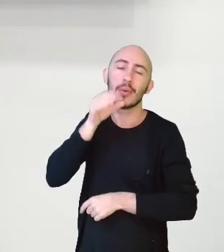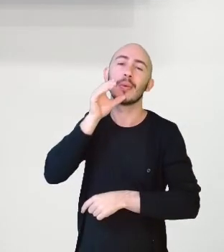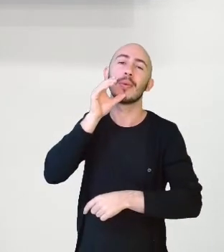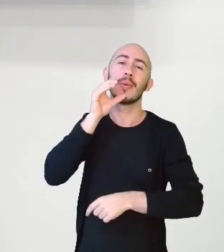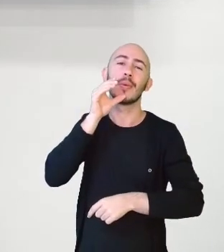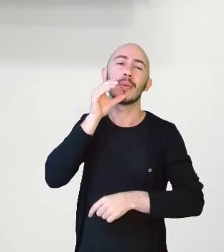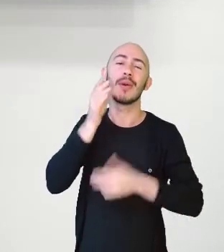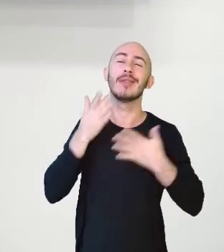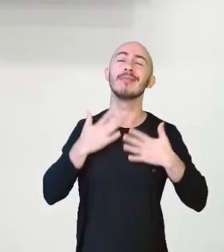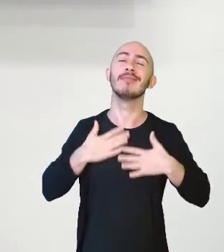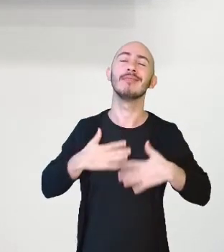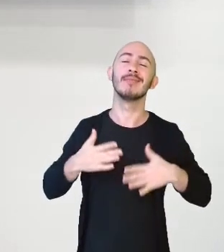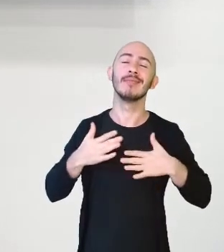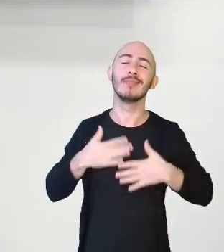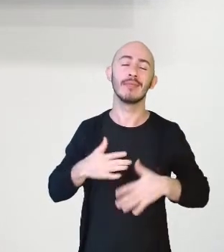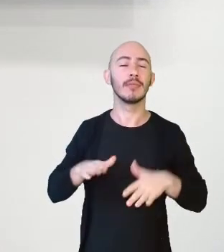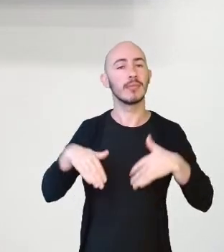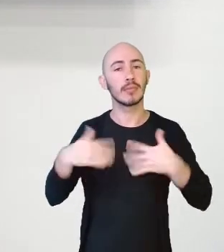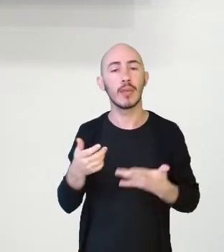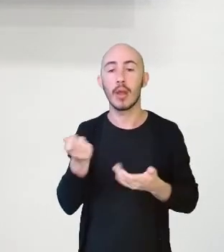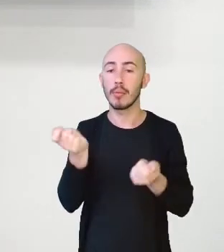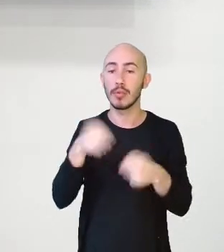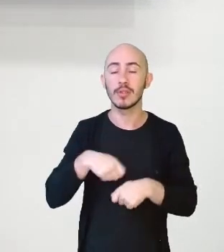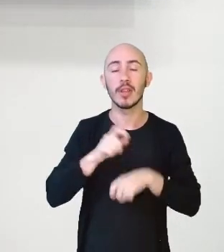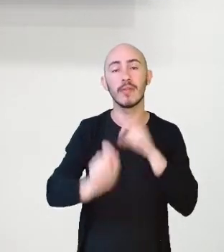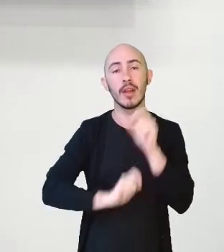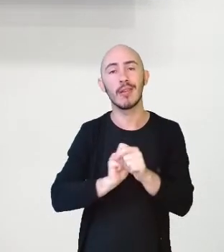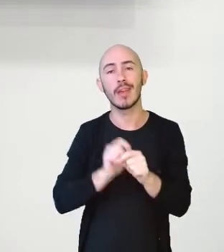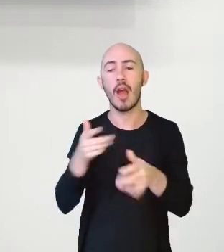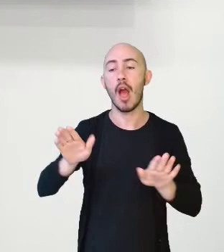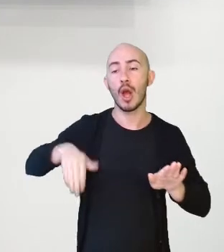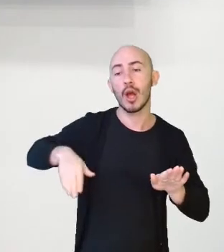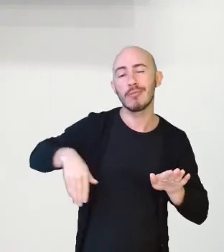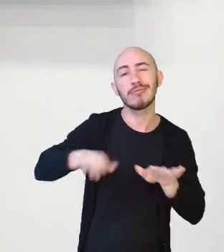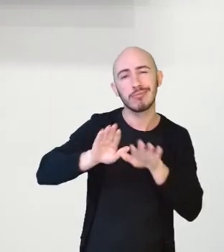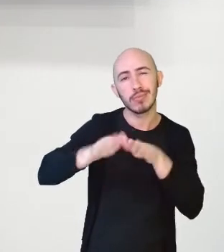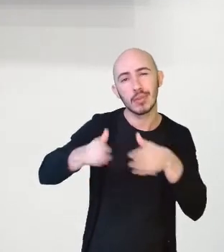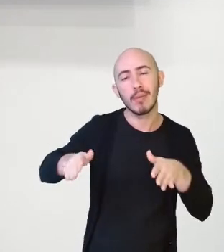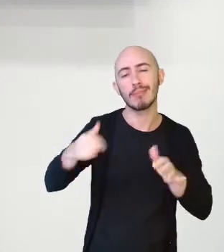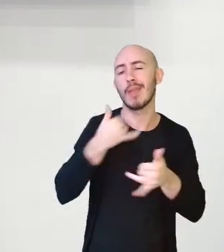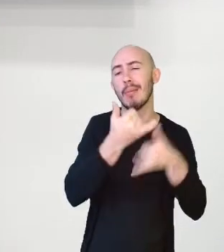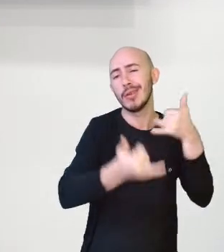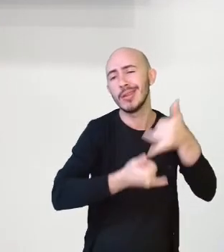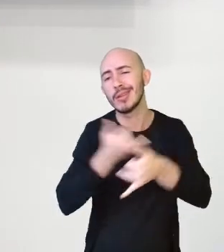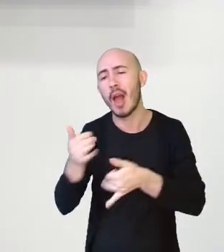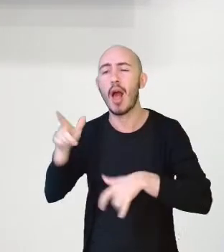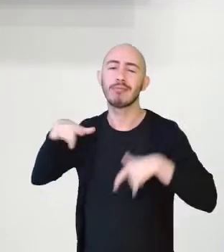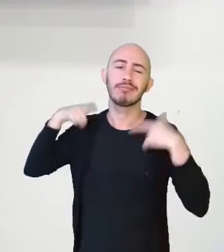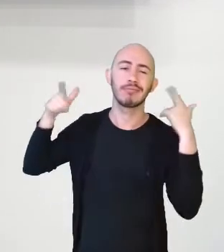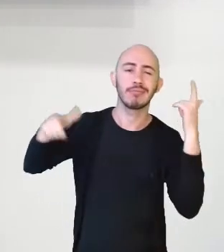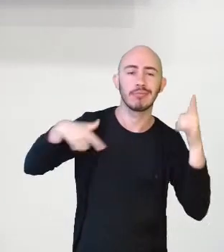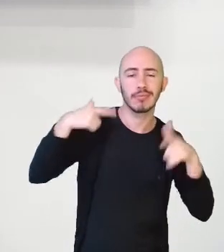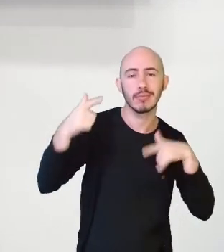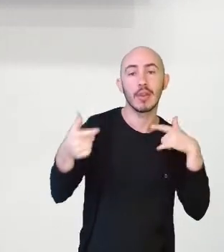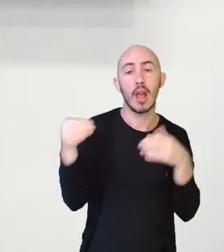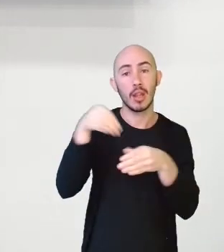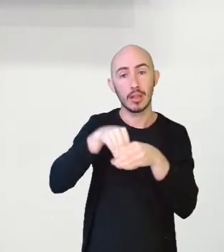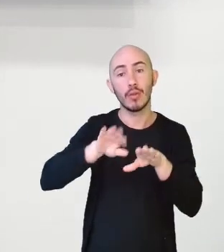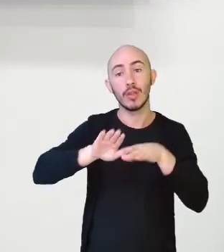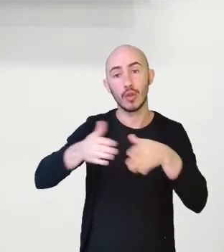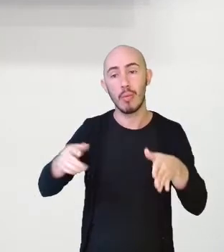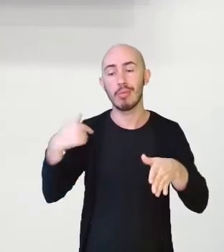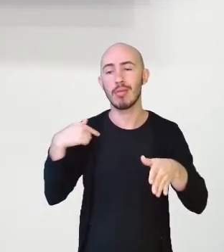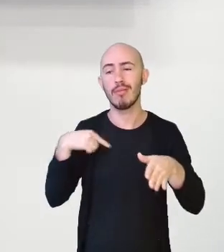água serve para diversão, serve para a gente tirar o estresse, tem muita vida no mar, muitos animais, muitas